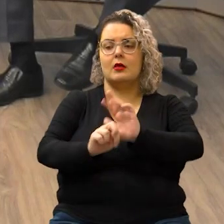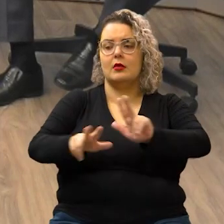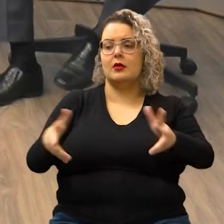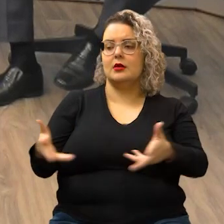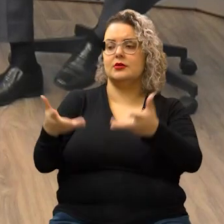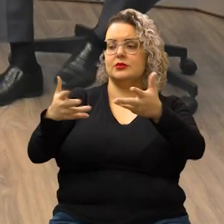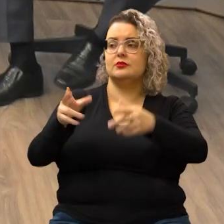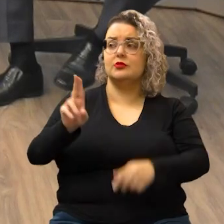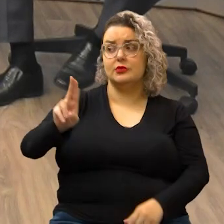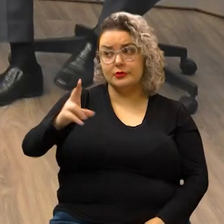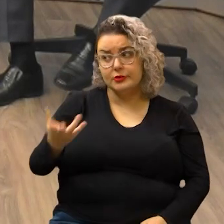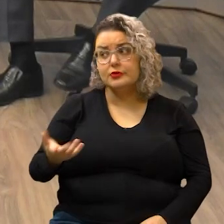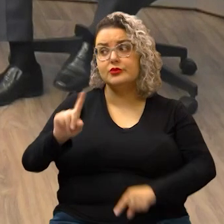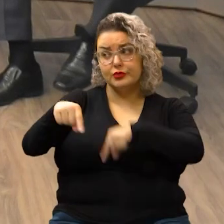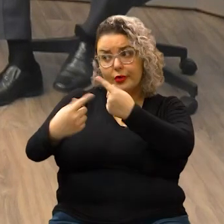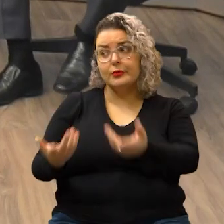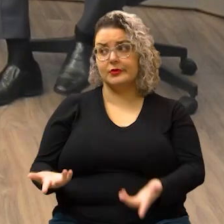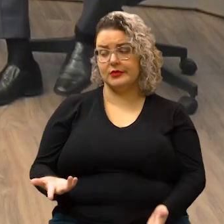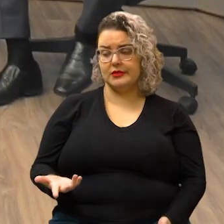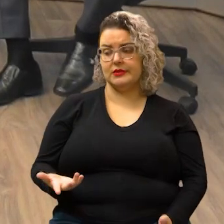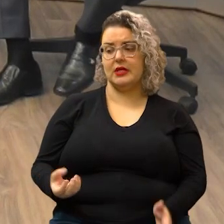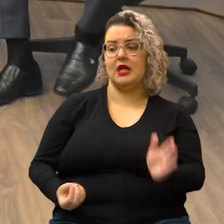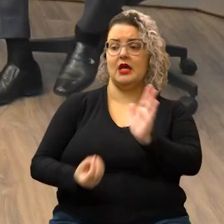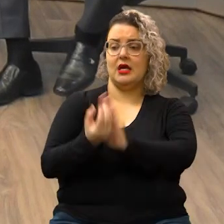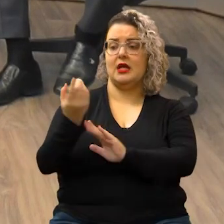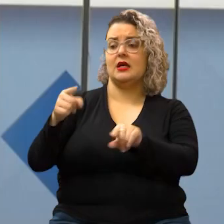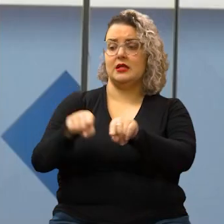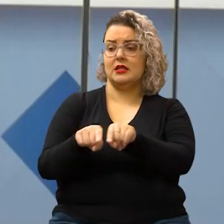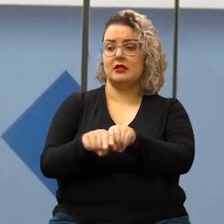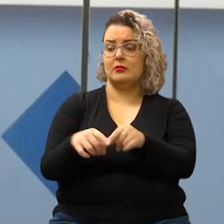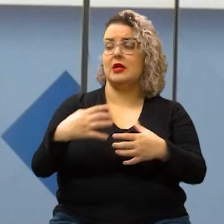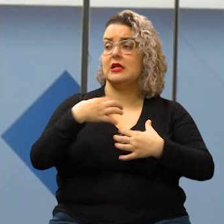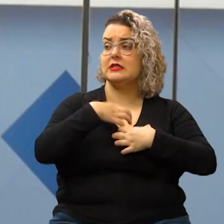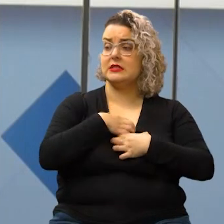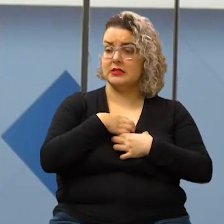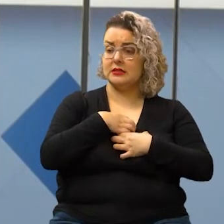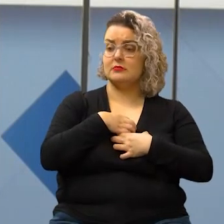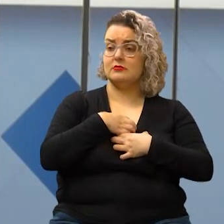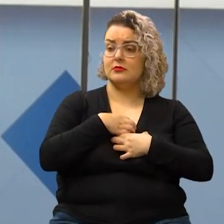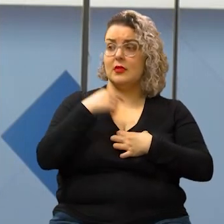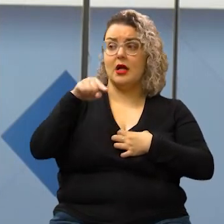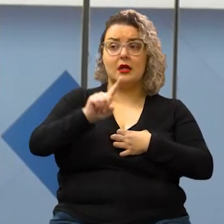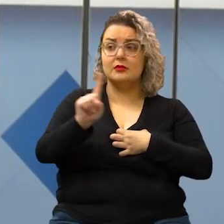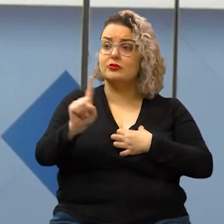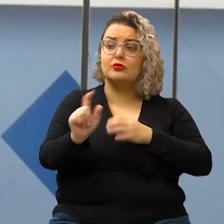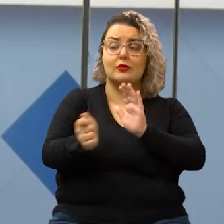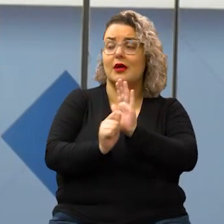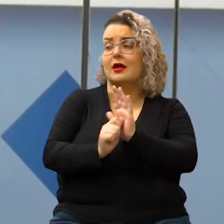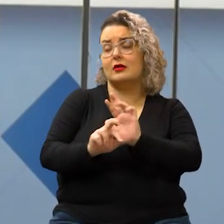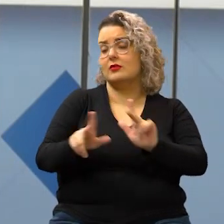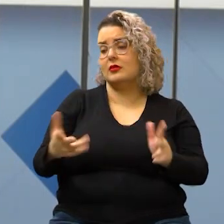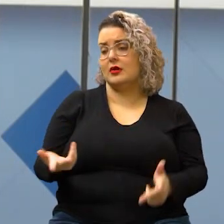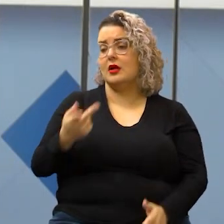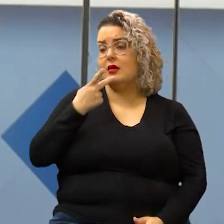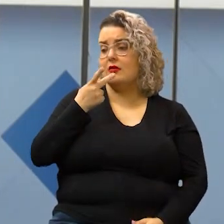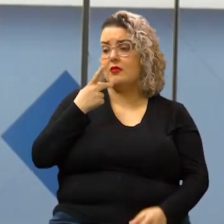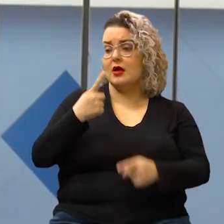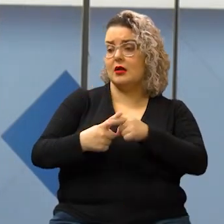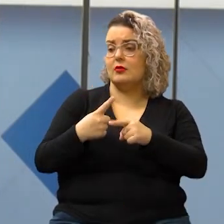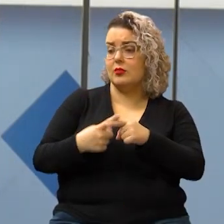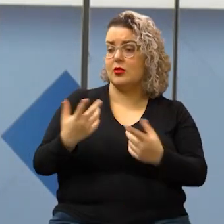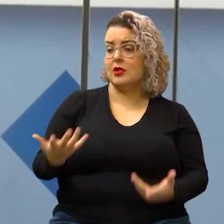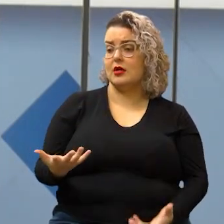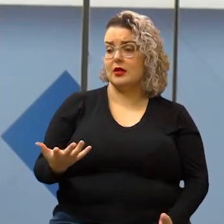estimula o uso? E você cria-se também a sensação de que aquilo não é droga. sim, Eu falo isso